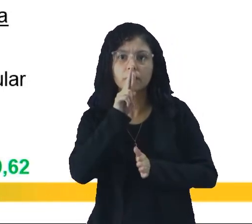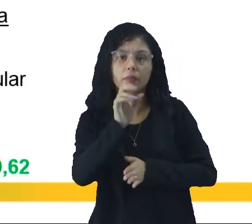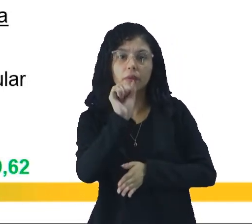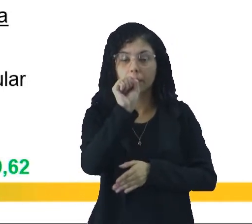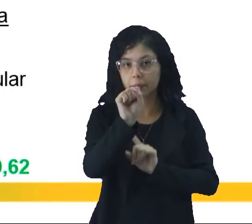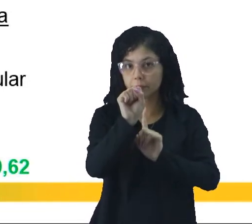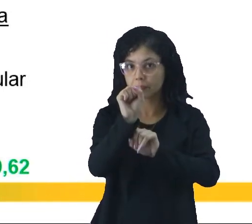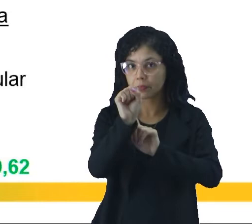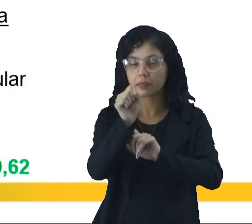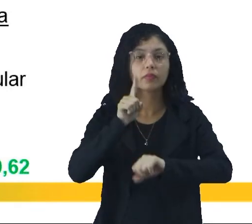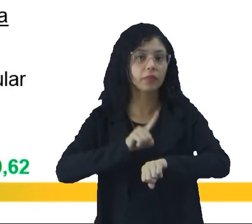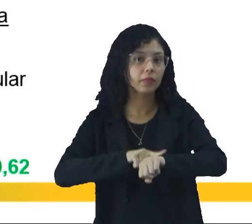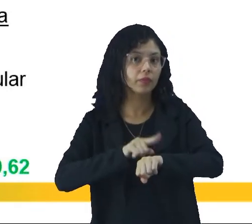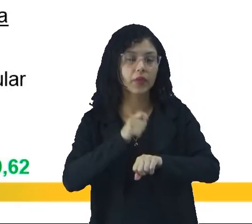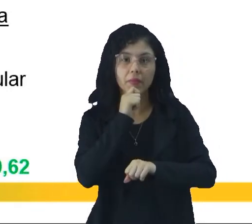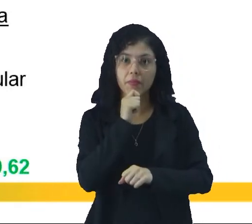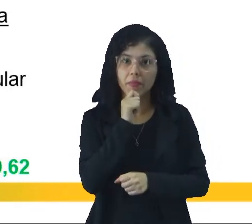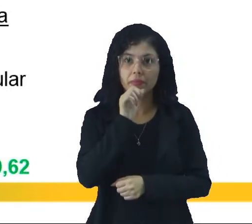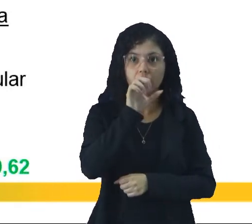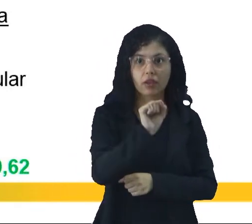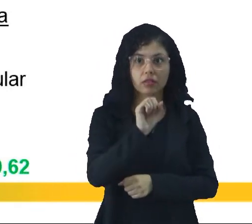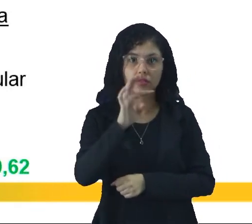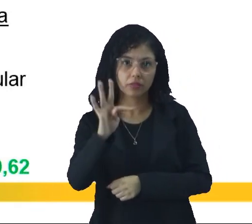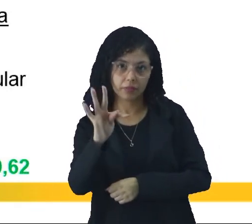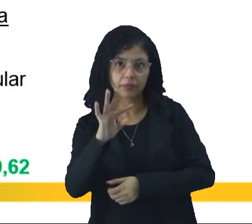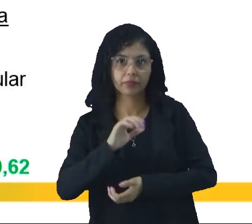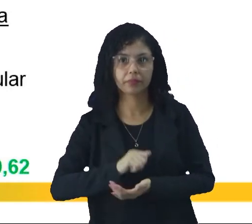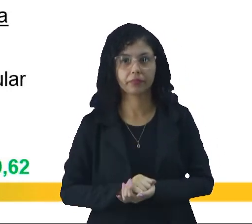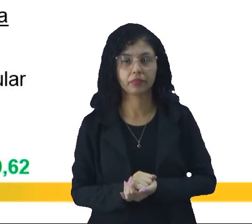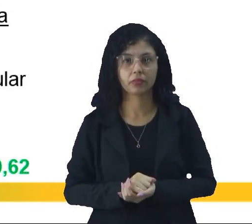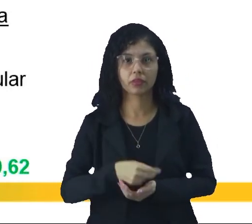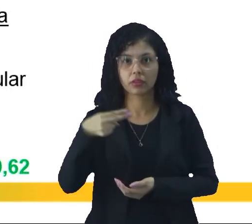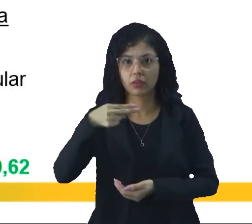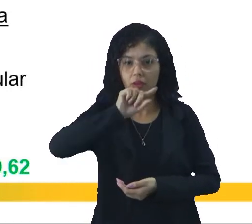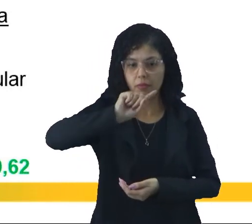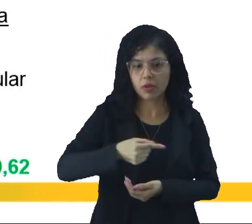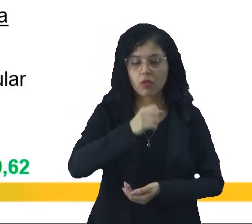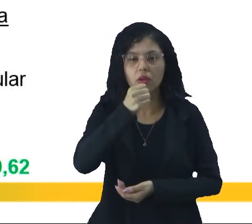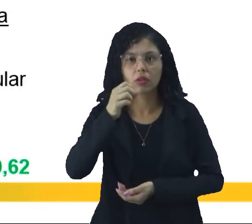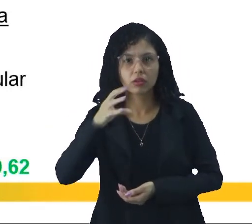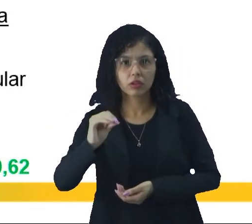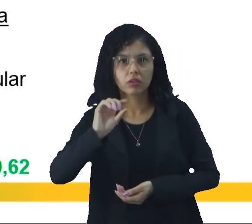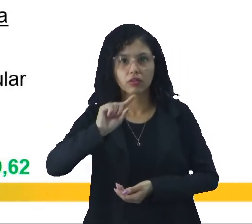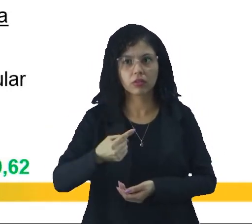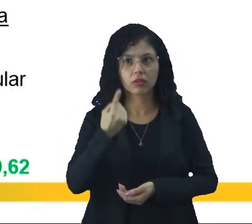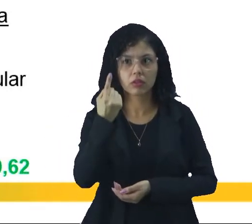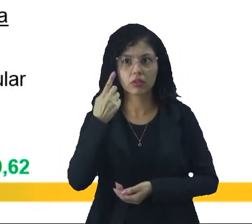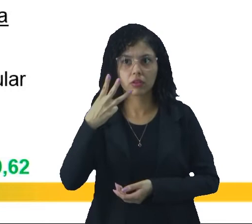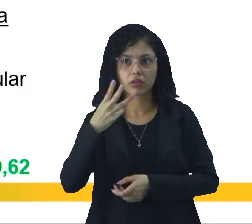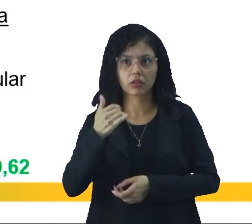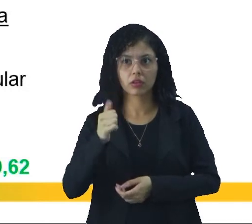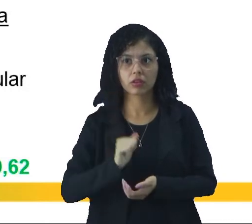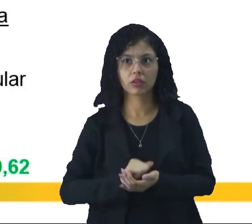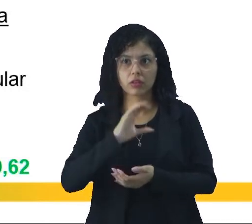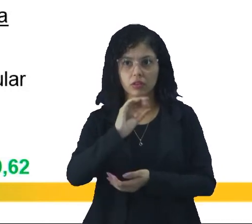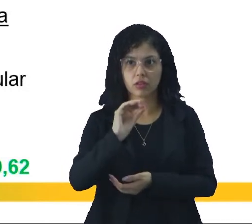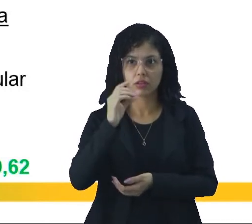S em função do tempo é dada por S de T, ó, igual a 1.800 vezes 1,03 elevado a